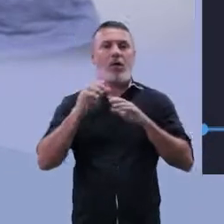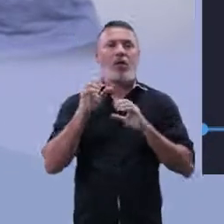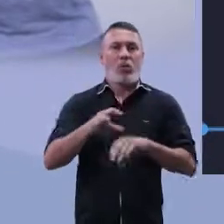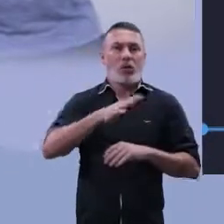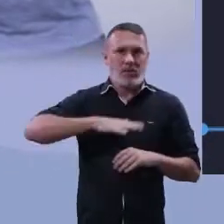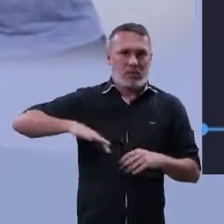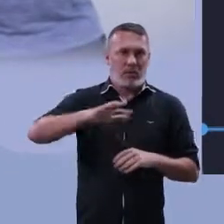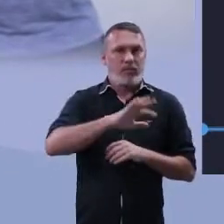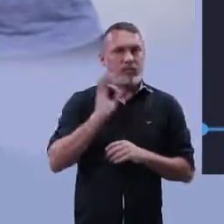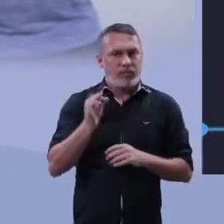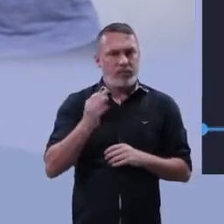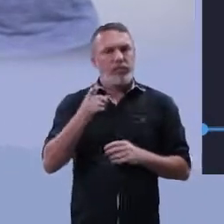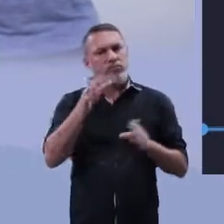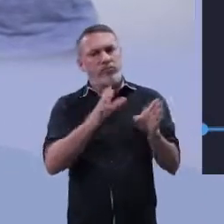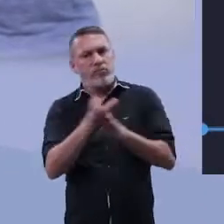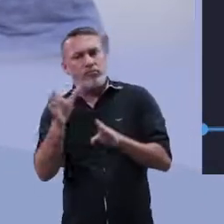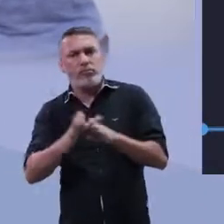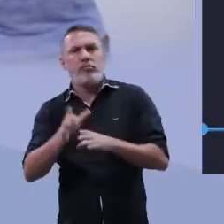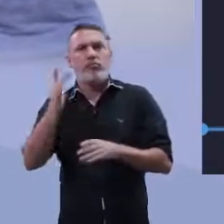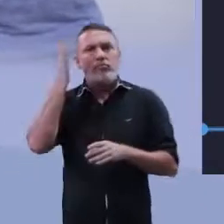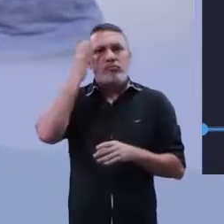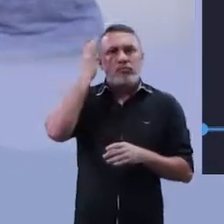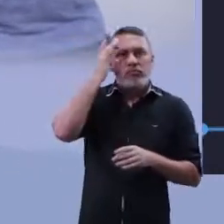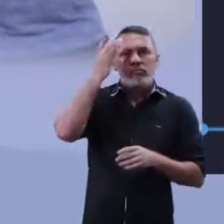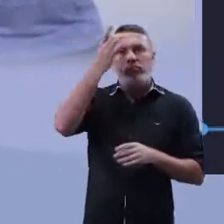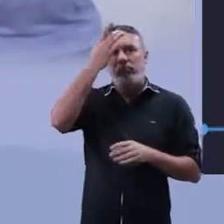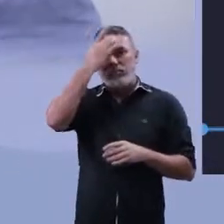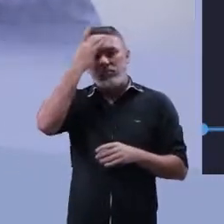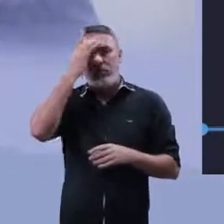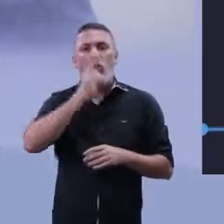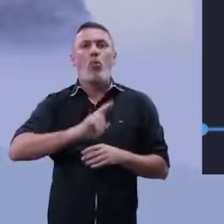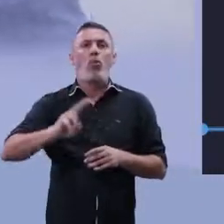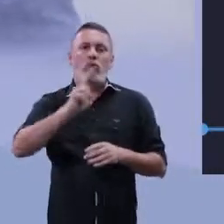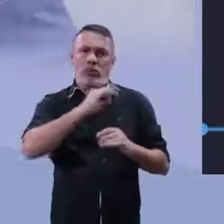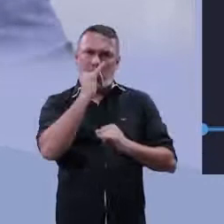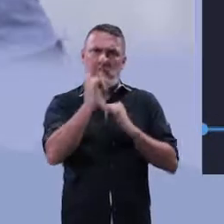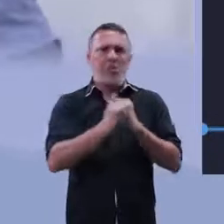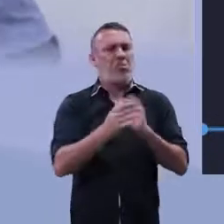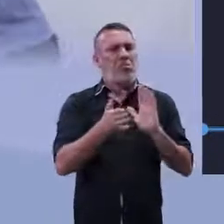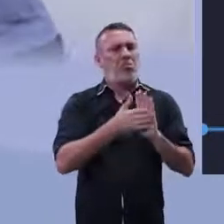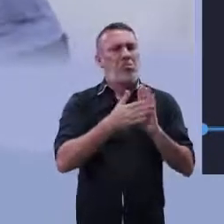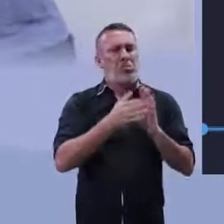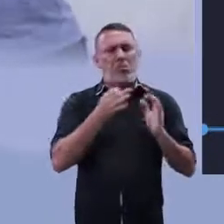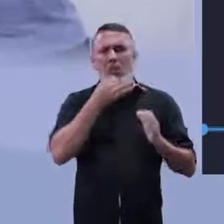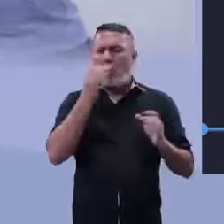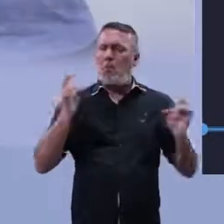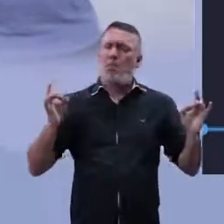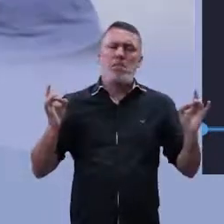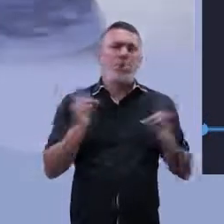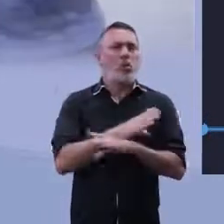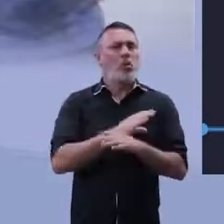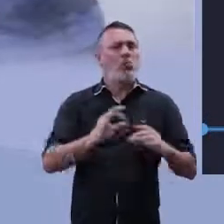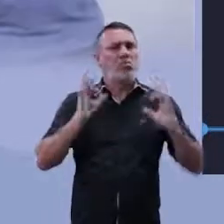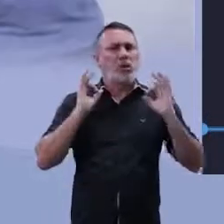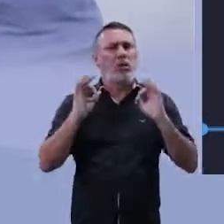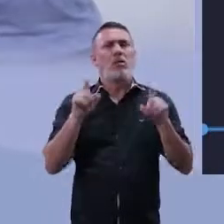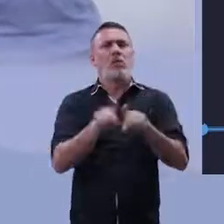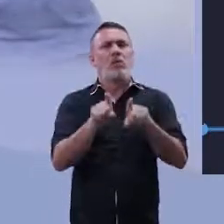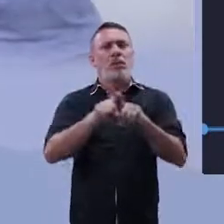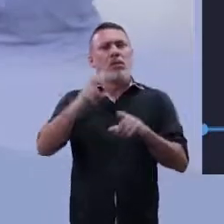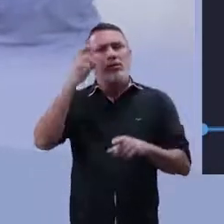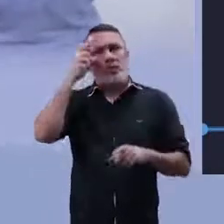para a educação. Eduque essas pessoas a utilizarem. Então, foi uma proposta totalmente completa, fantástica